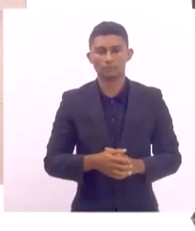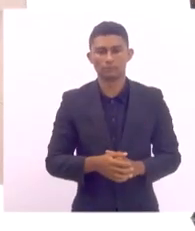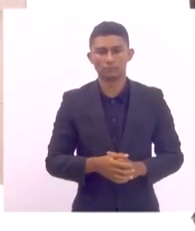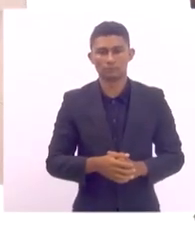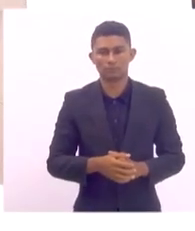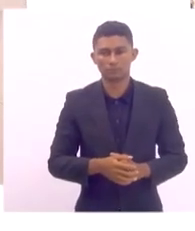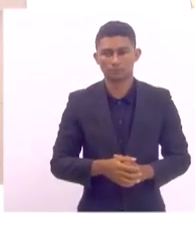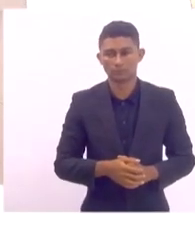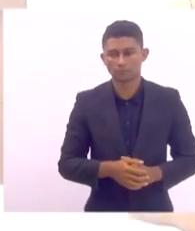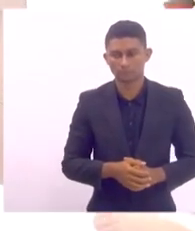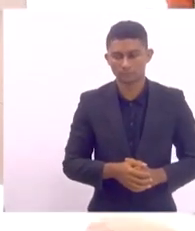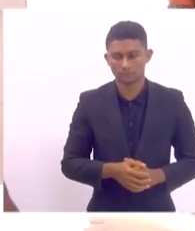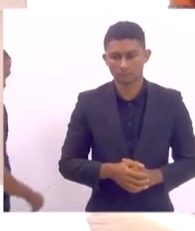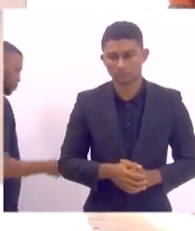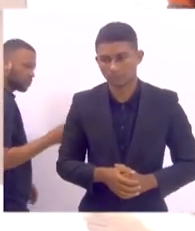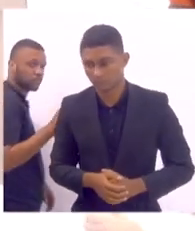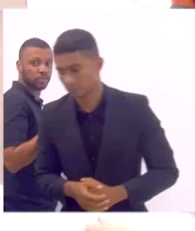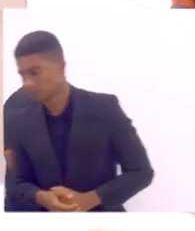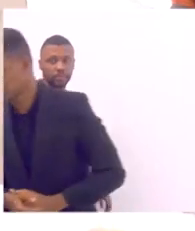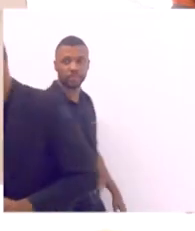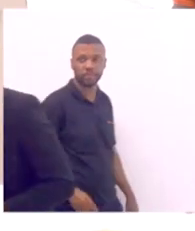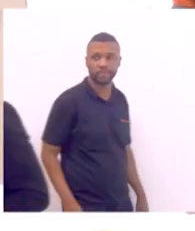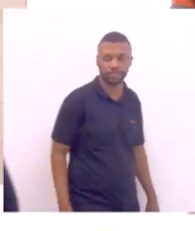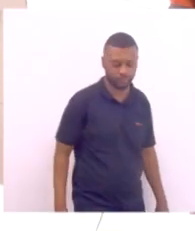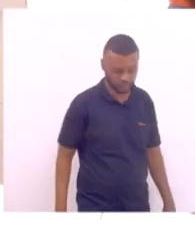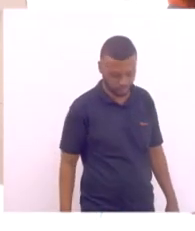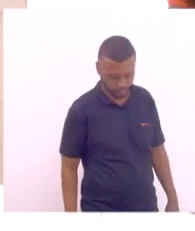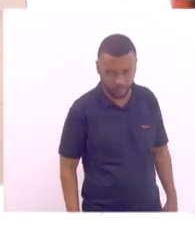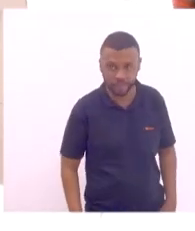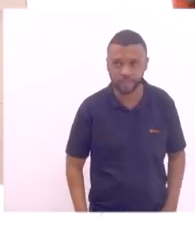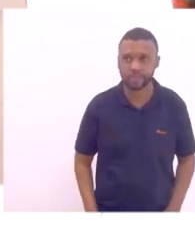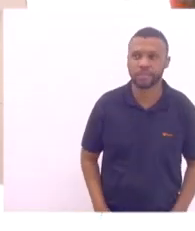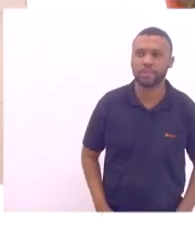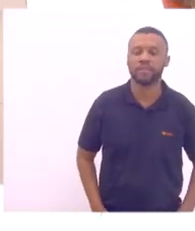Institui. Porque vamos trabalhar para derrubar, deputado.